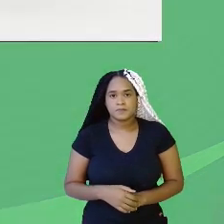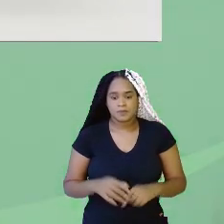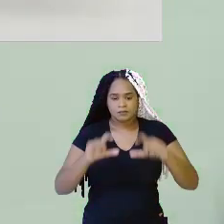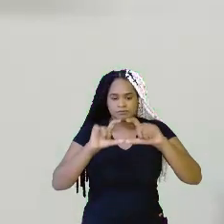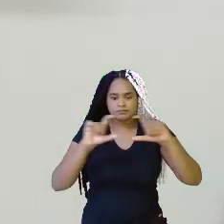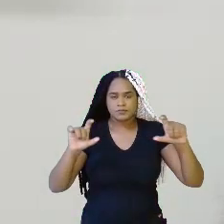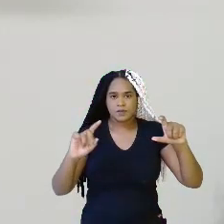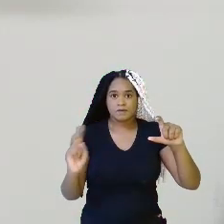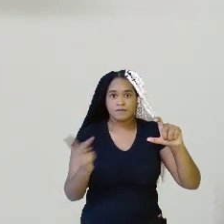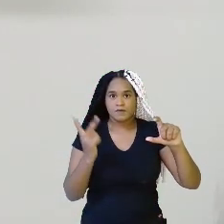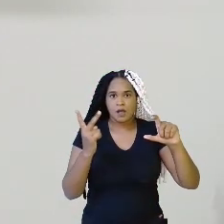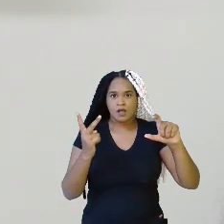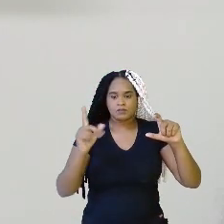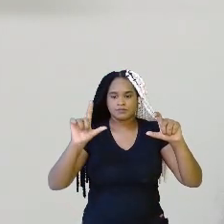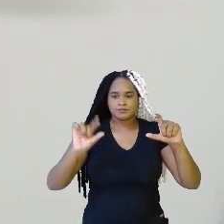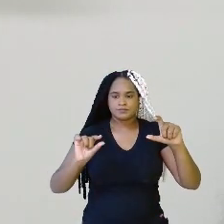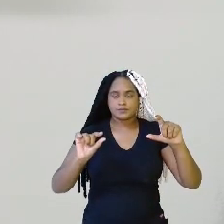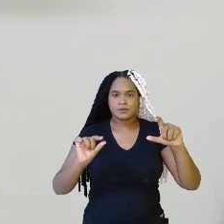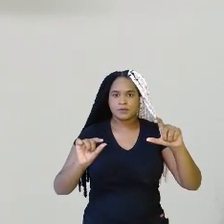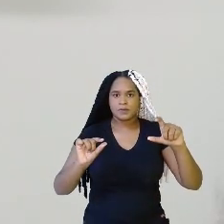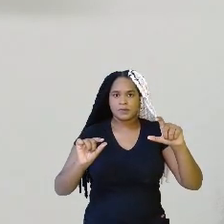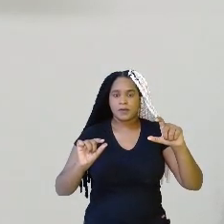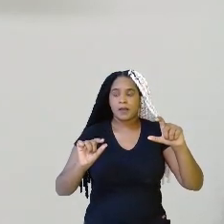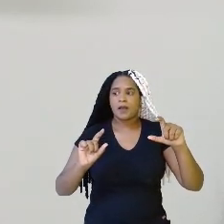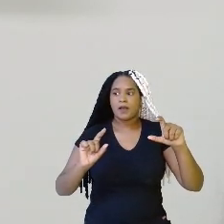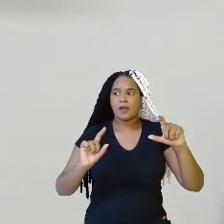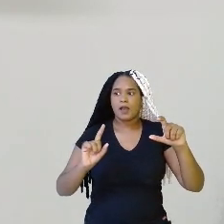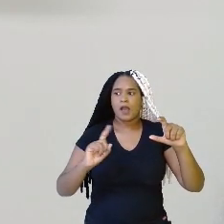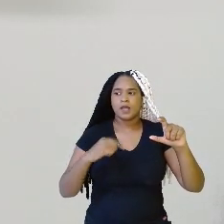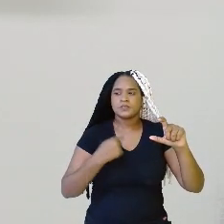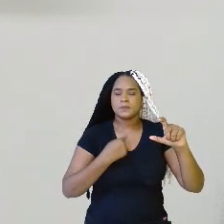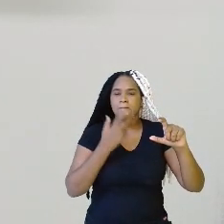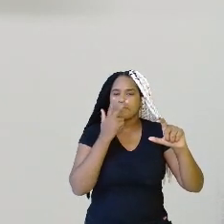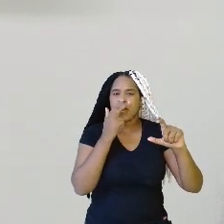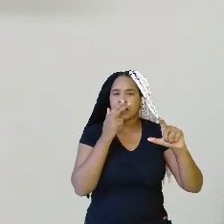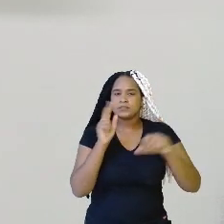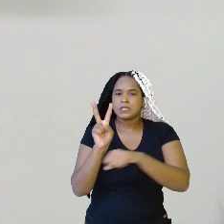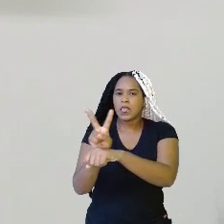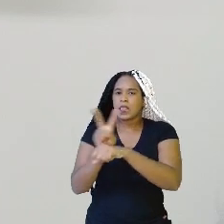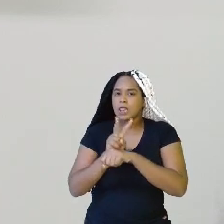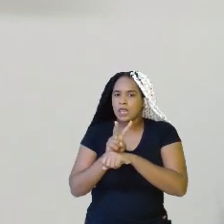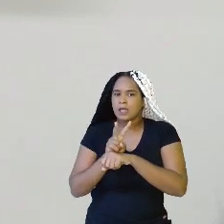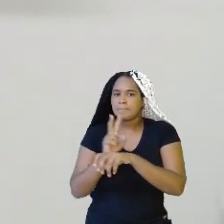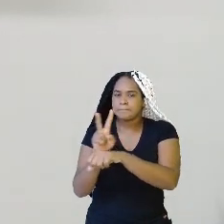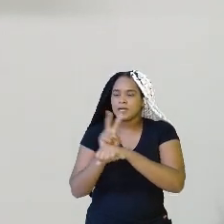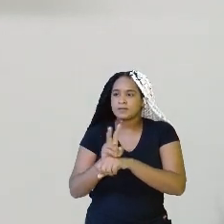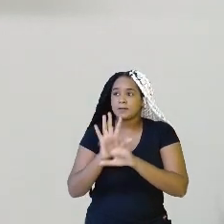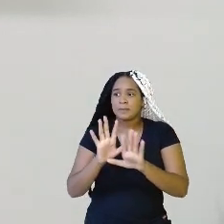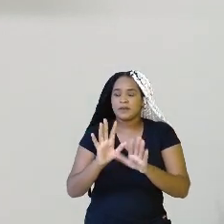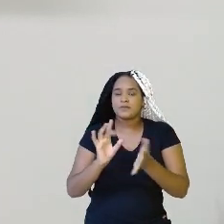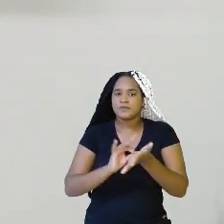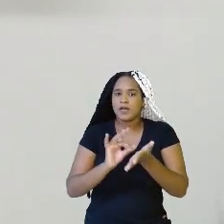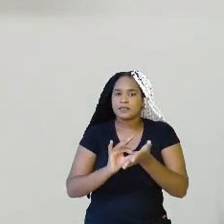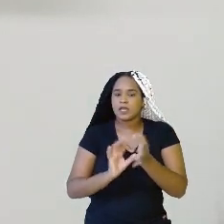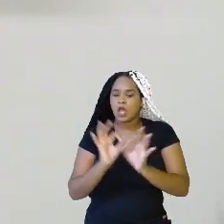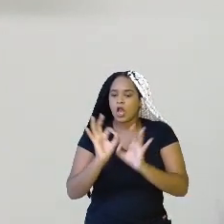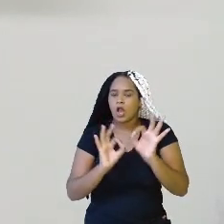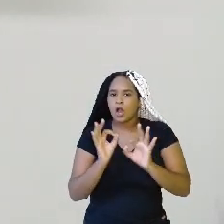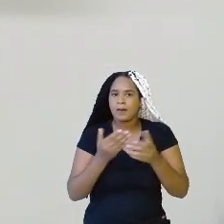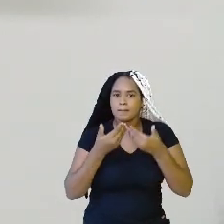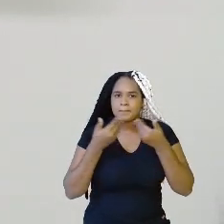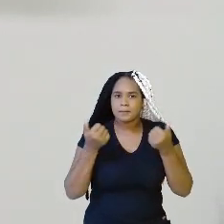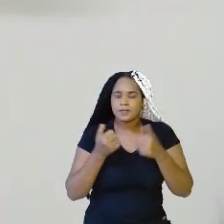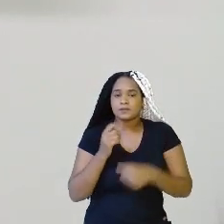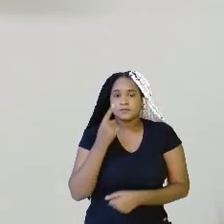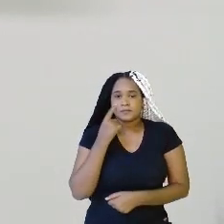A gente diz que pega emprestado, mas na verdade a gente divide isso daqui, a gente redistribui, tá certo?